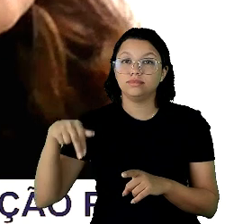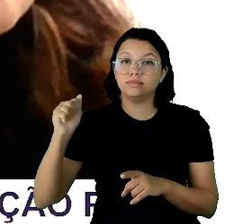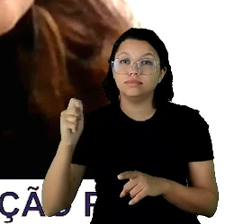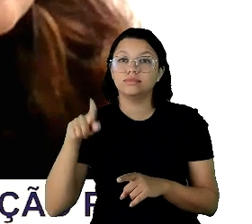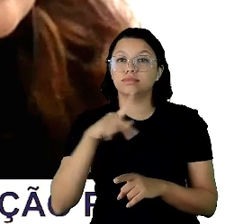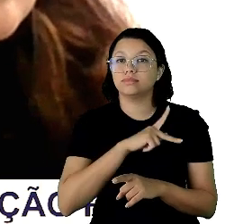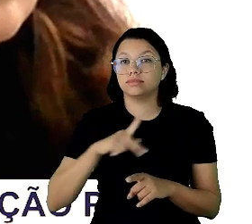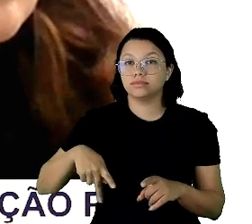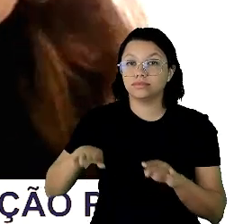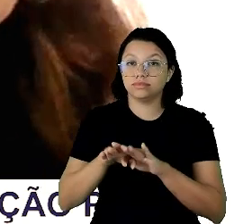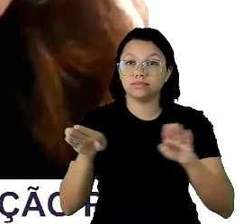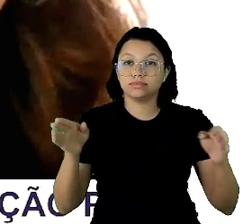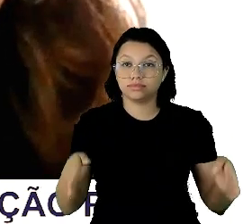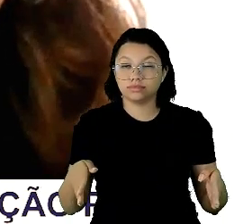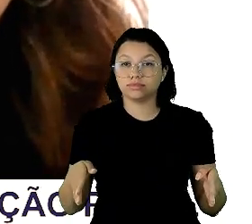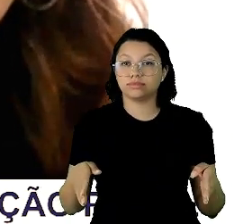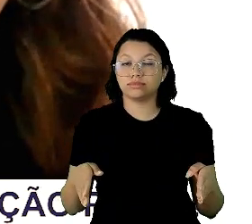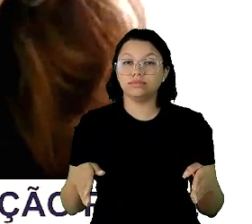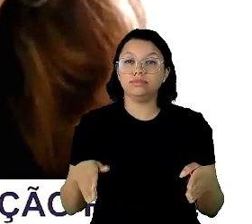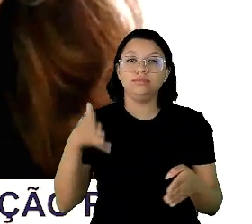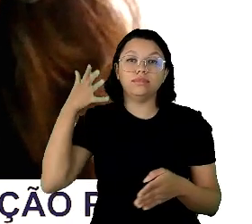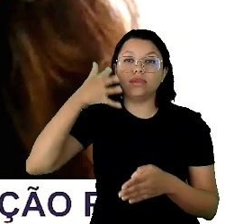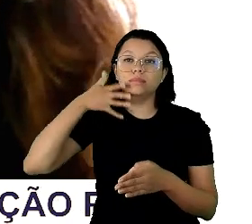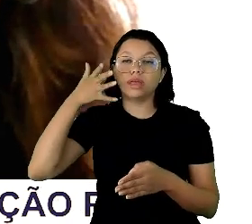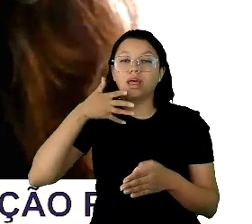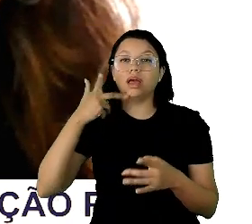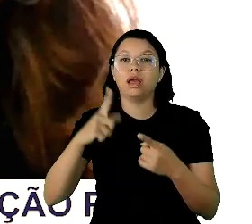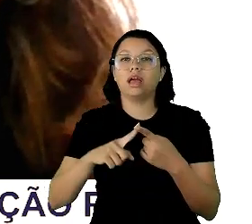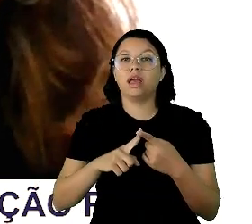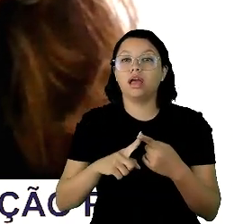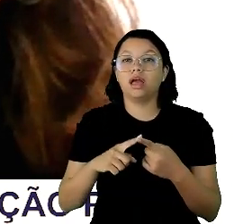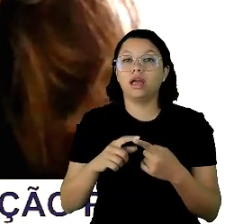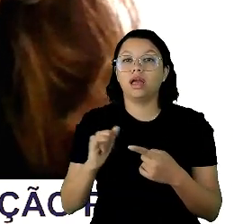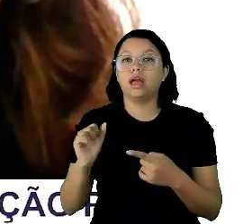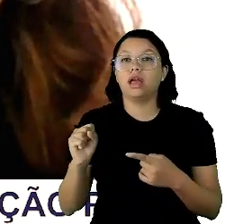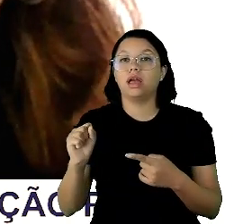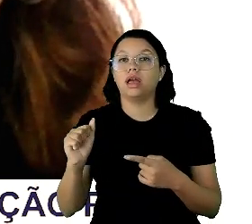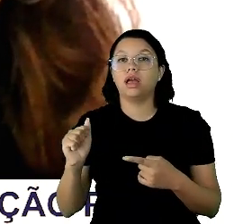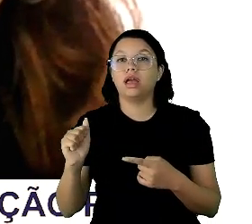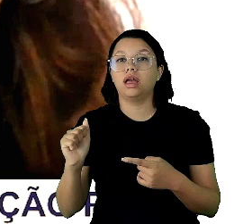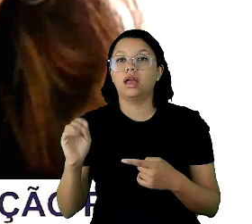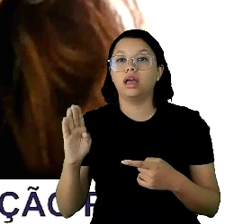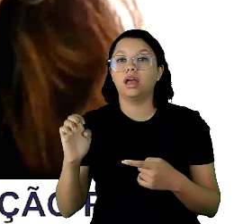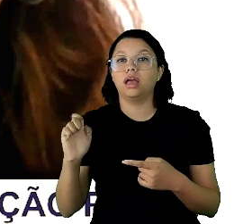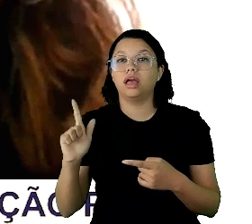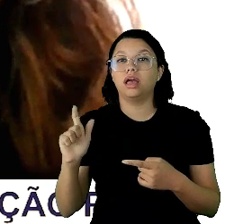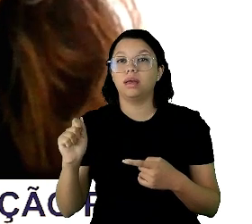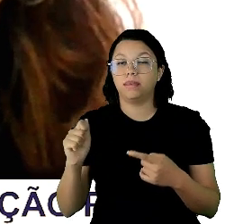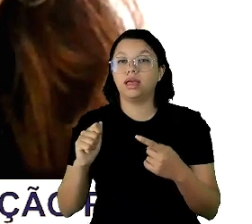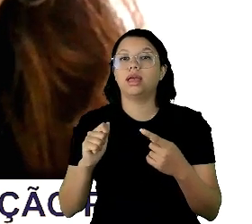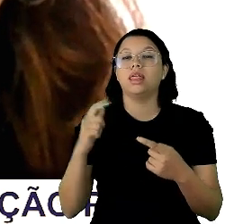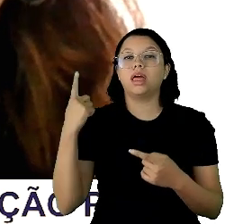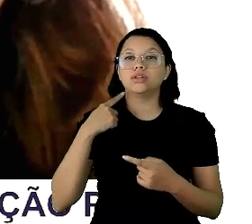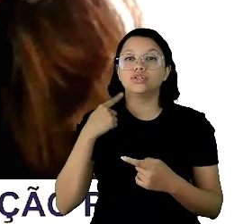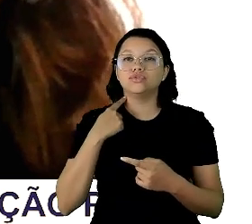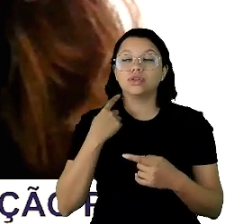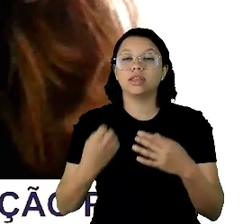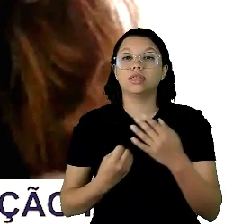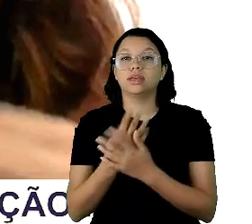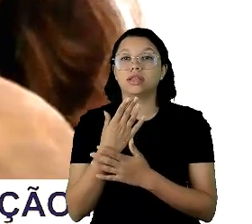como palestrantes, a doutora Isabela Del Monte, que é a advogada fundadora da GEMA Consultoria